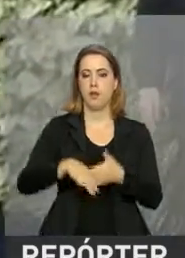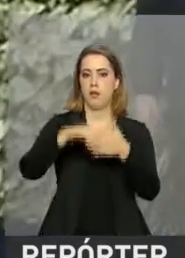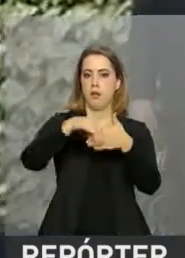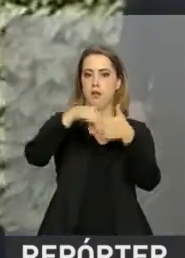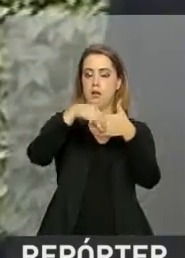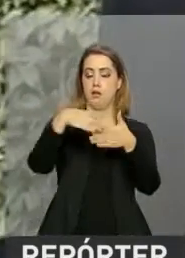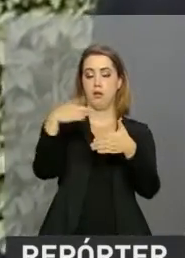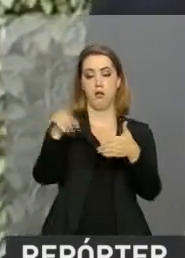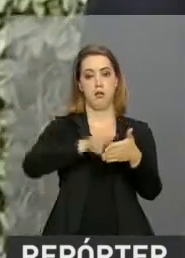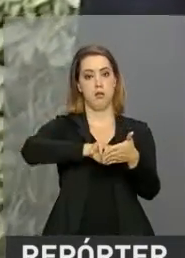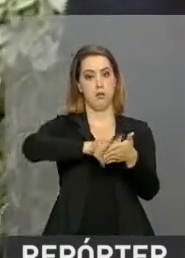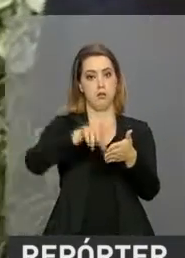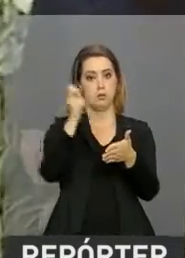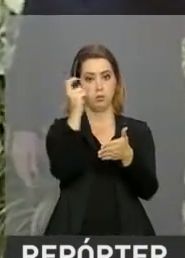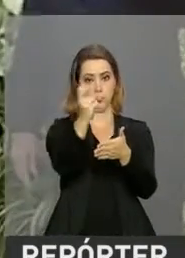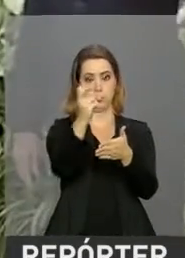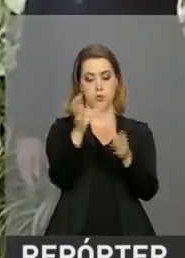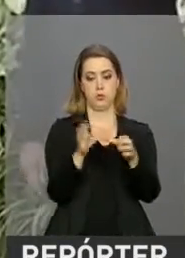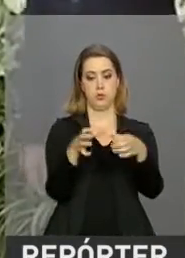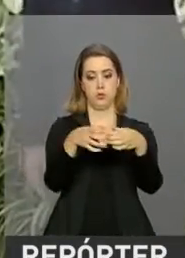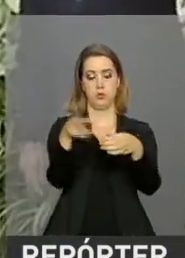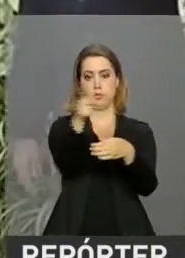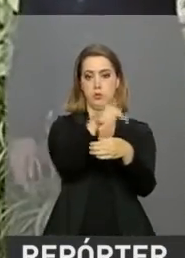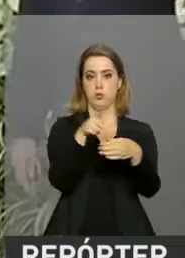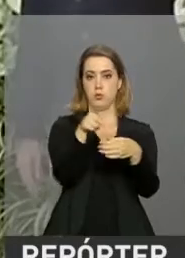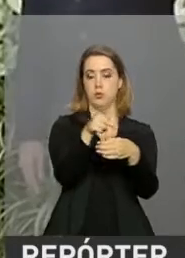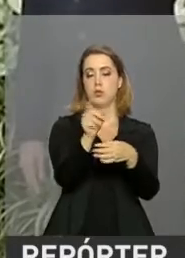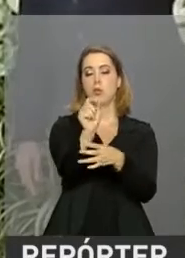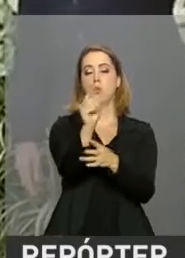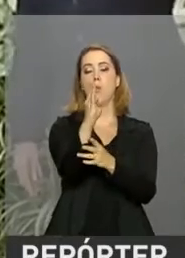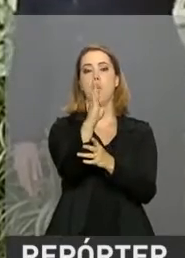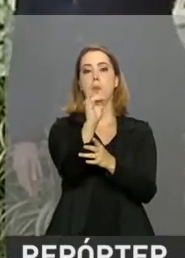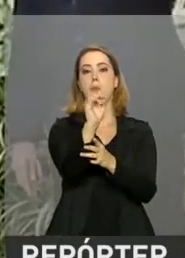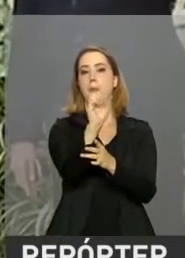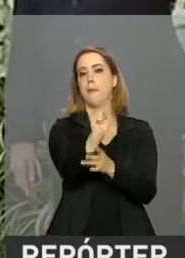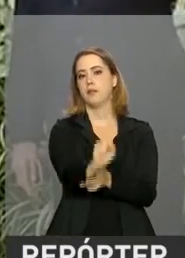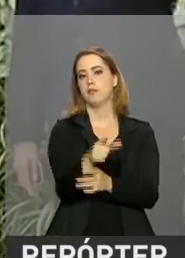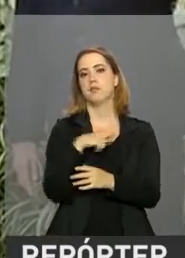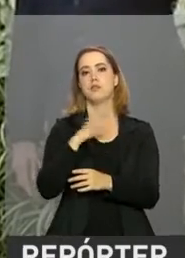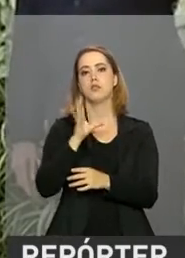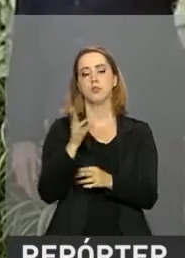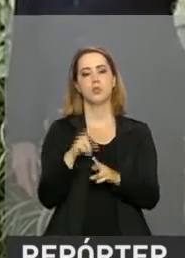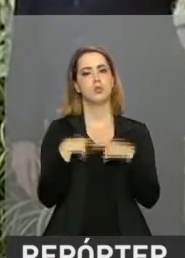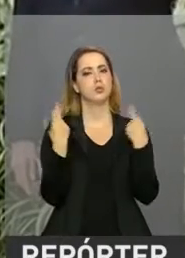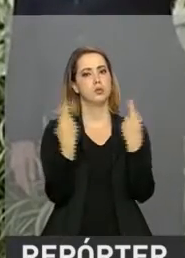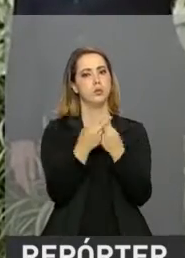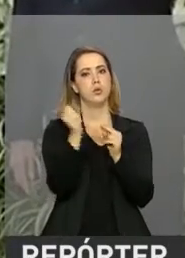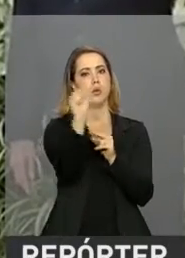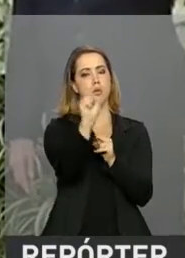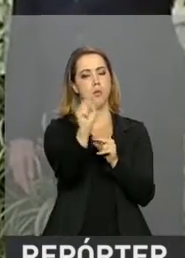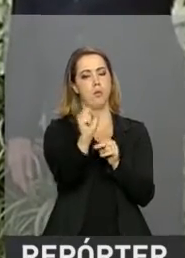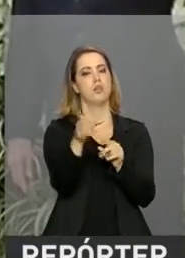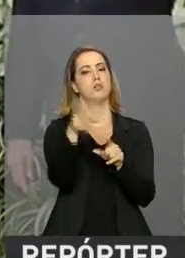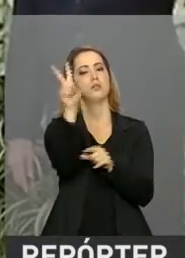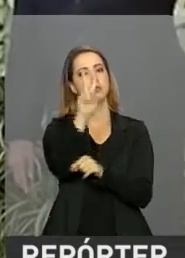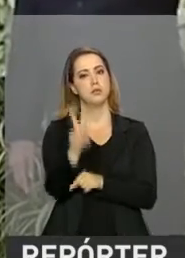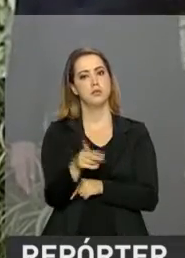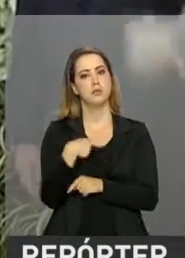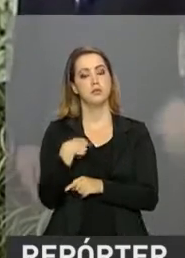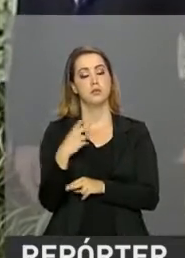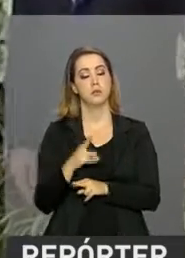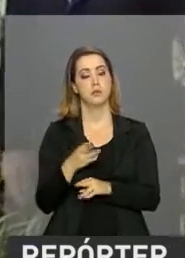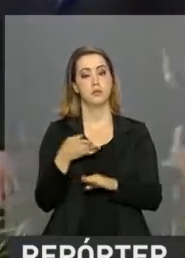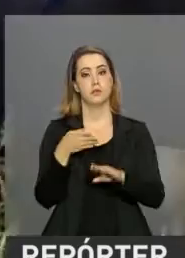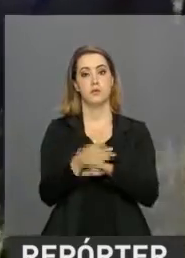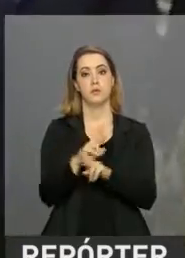índia china e áfrica do sul países que formam o brics estão reunidos pela oitava vez a agenda de domingo teve início com uma reunião privada